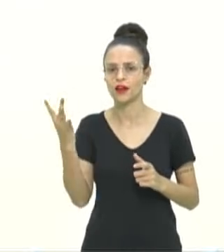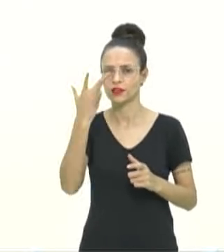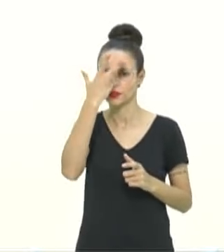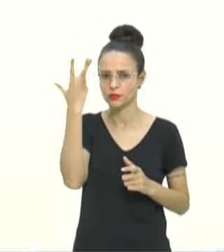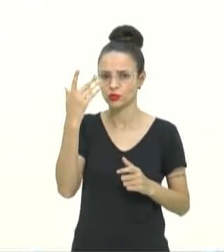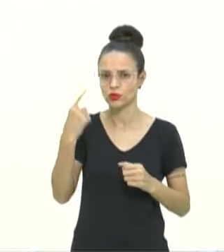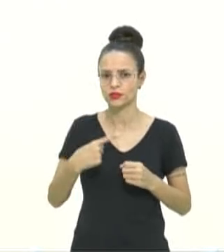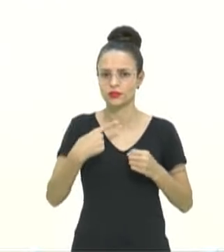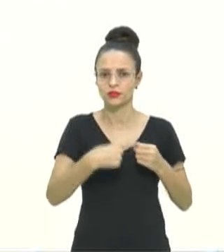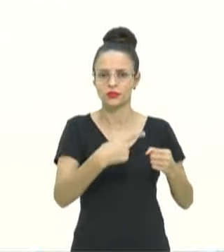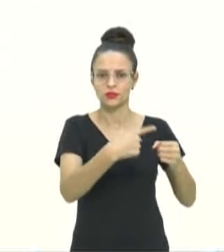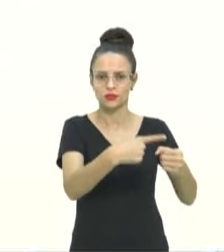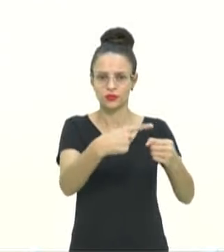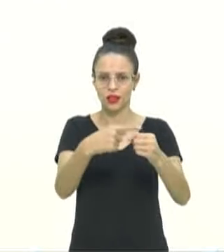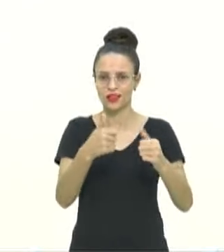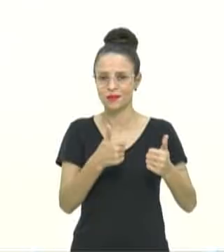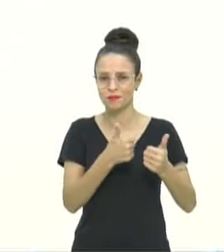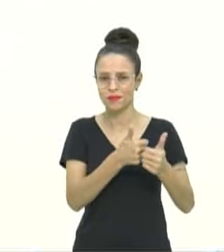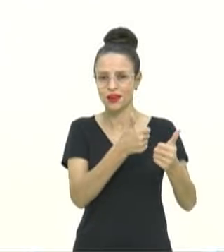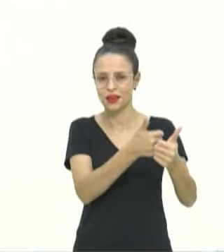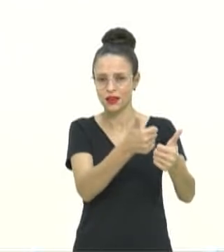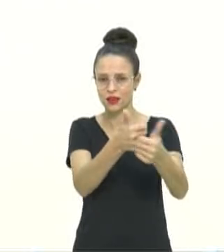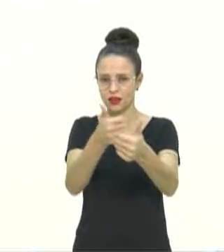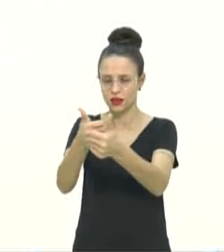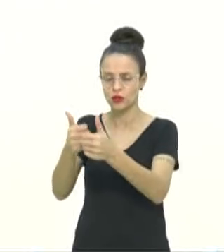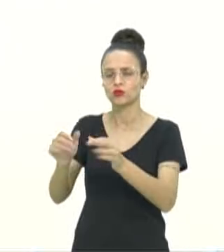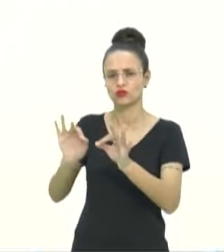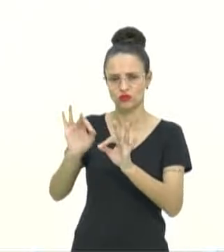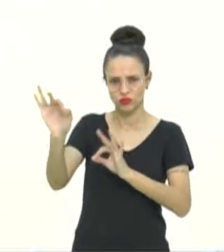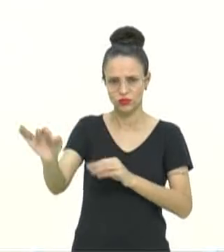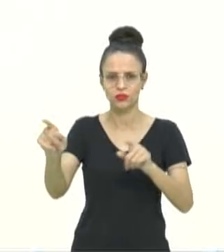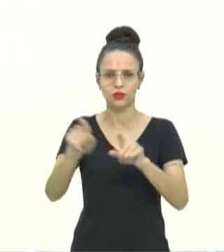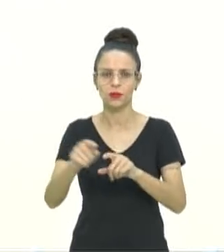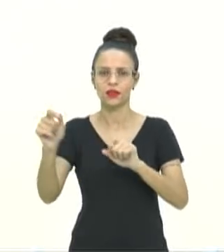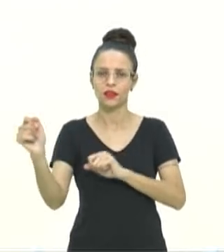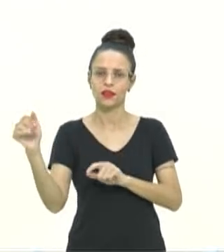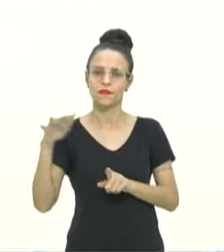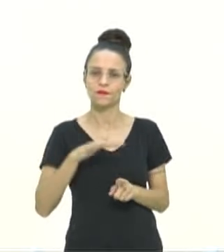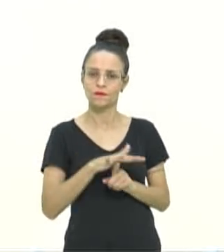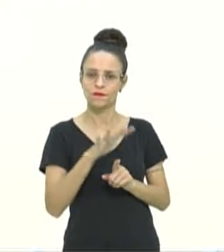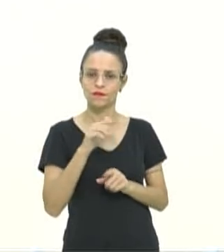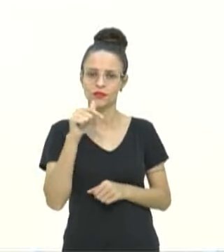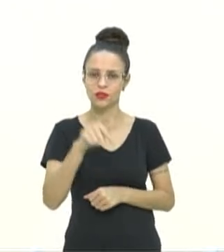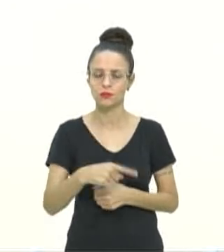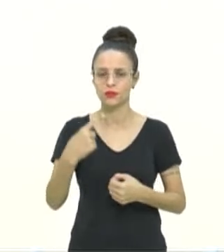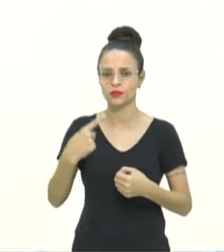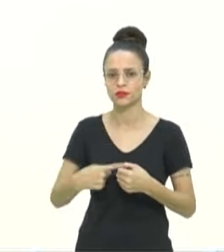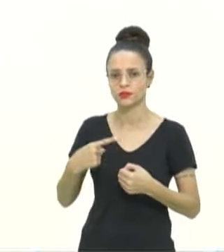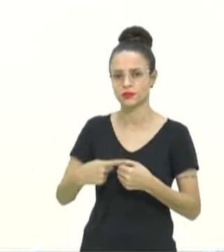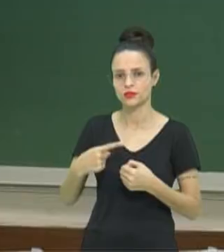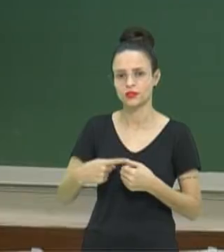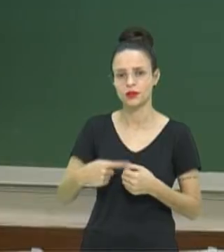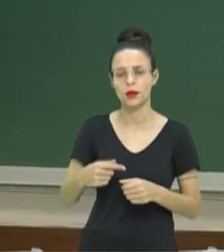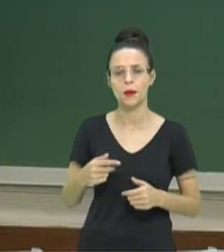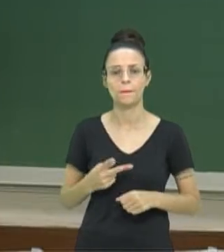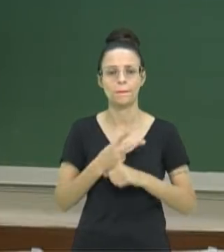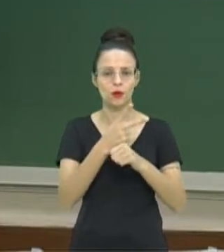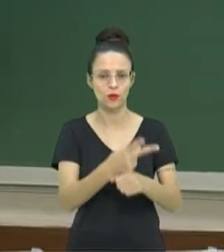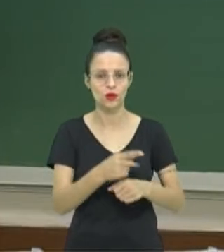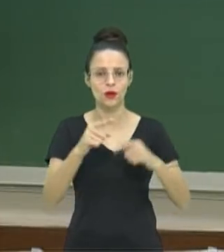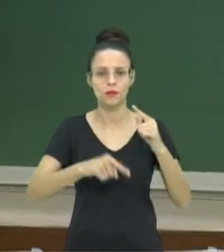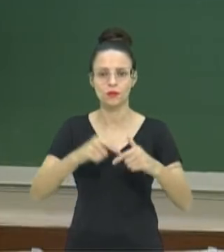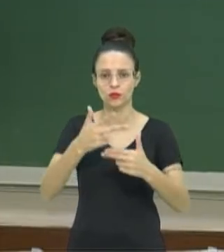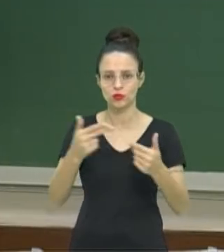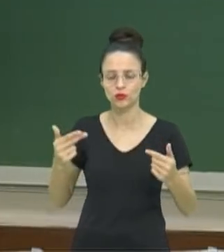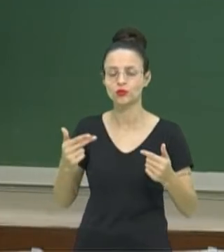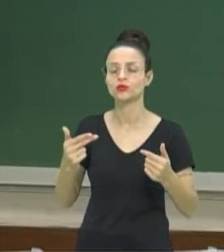cidades, diversas cidades vizinhas e mais distantes, acabam indo para essas capitais regionais em busca de produtos e serviços.